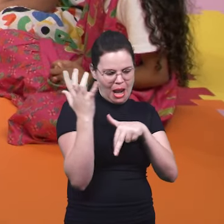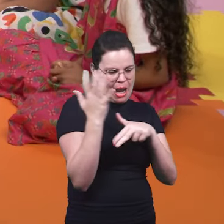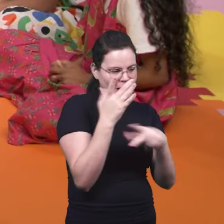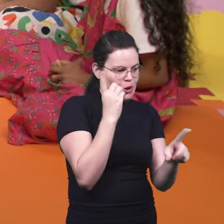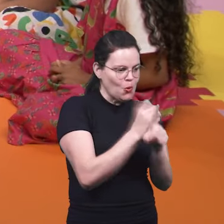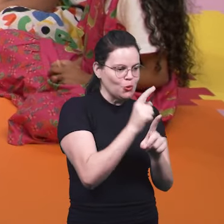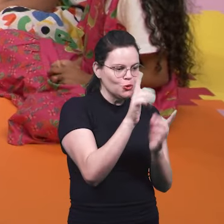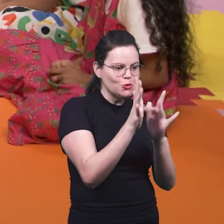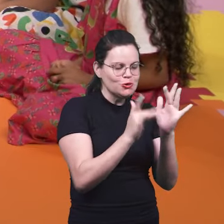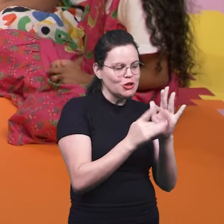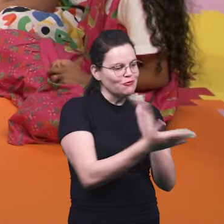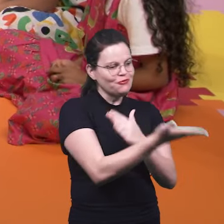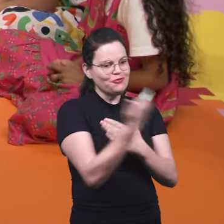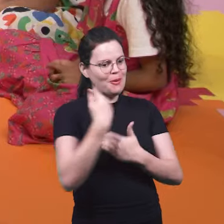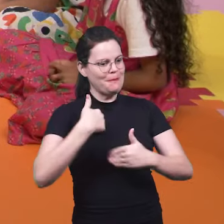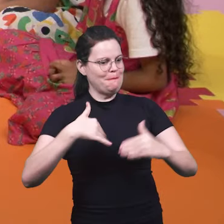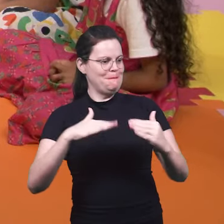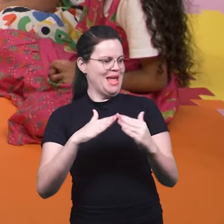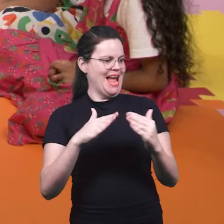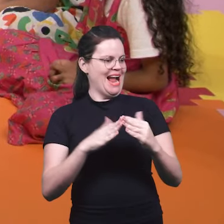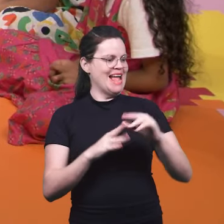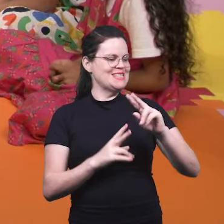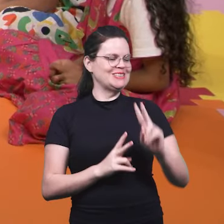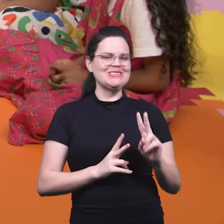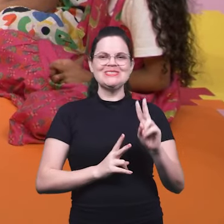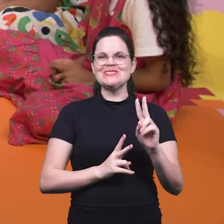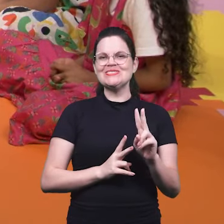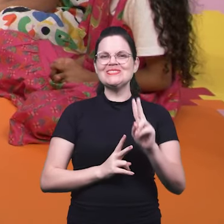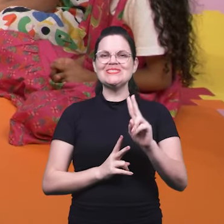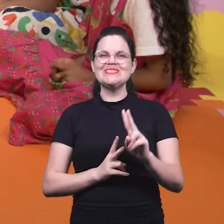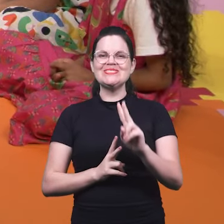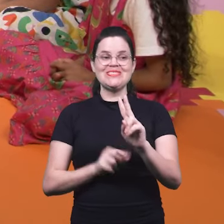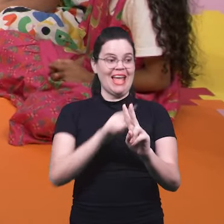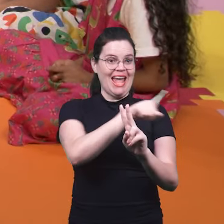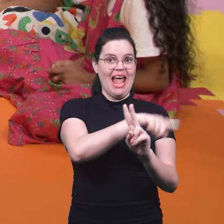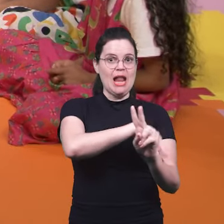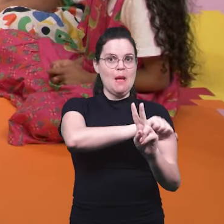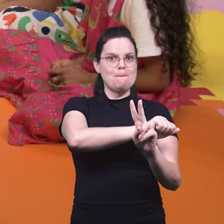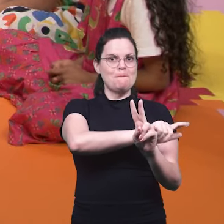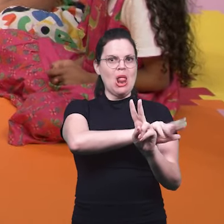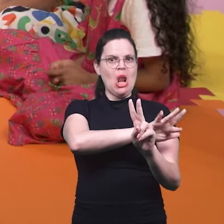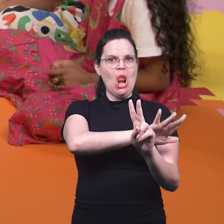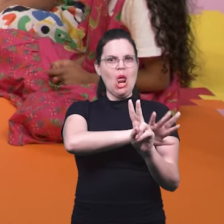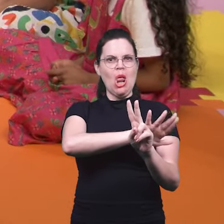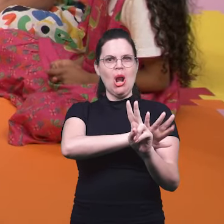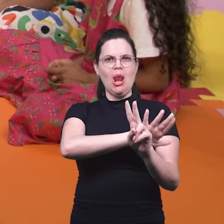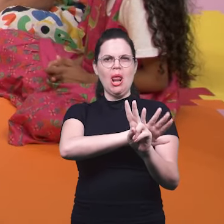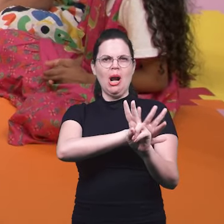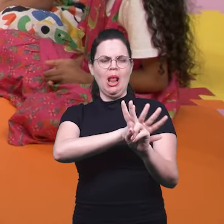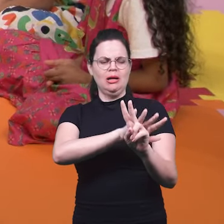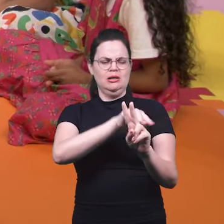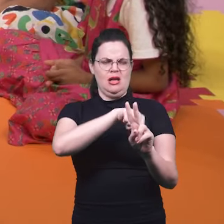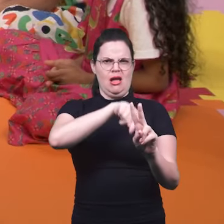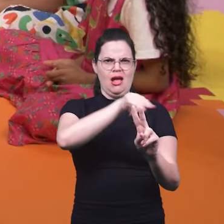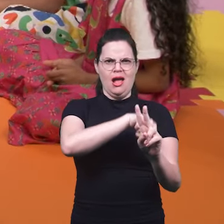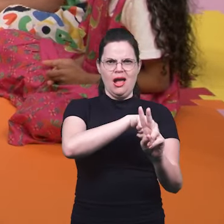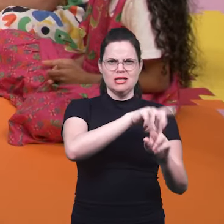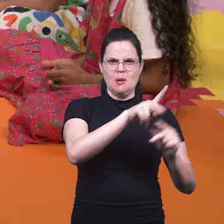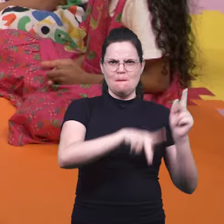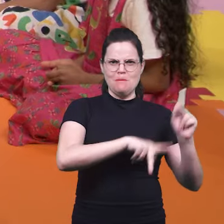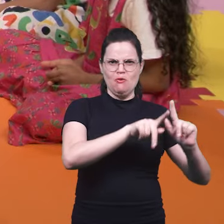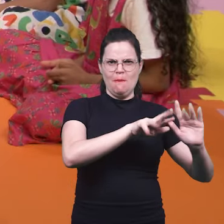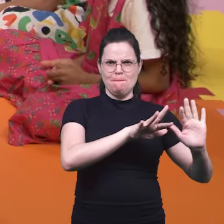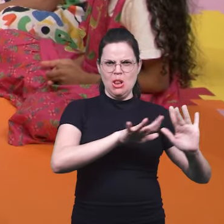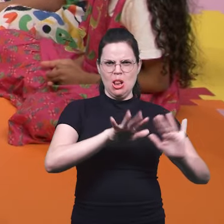entrar e aí enquanto eles estavam dentro da casa dele Aquela multidão que estava lá fora alguns estavam